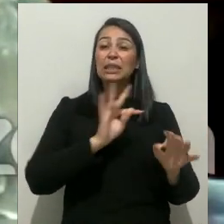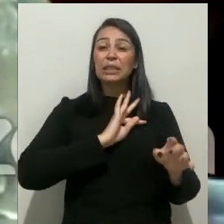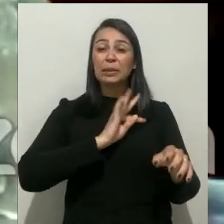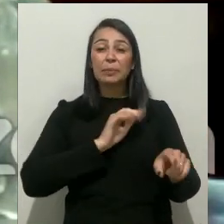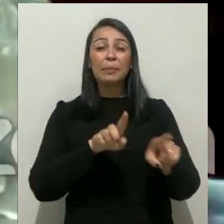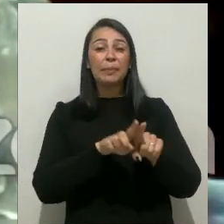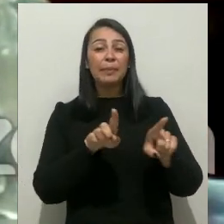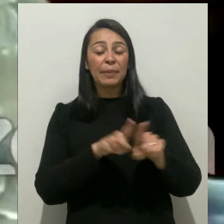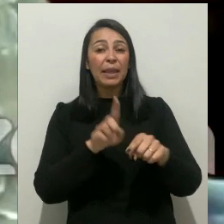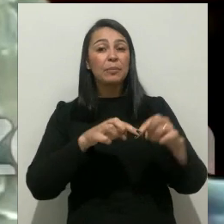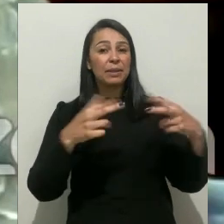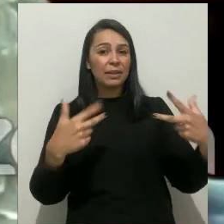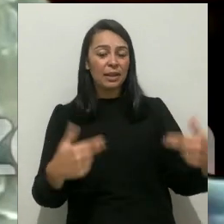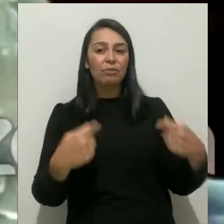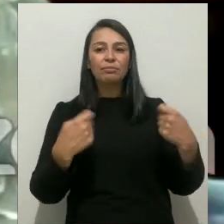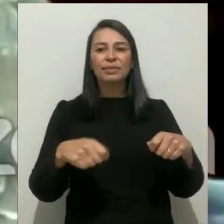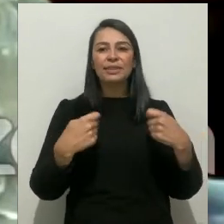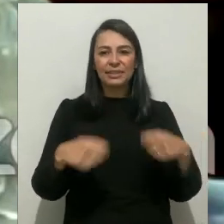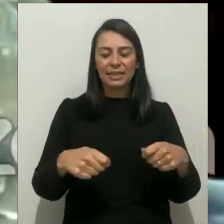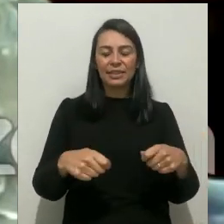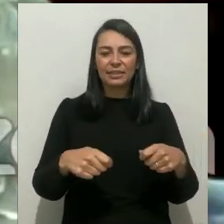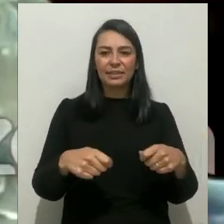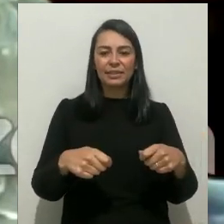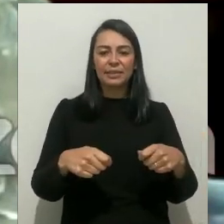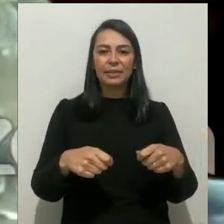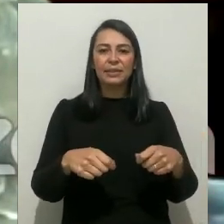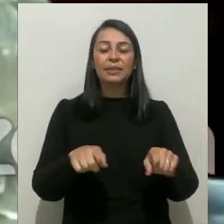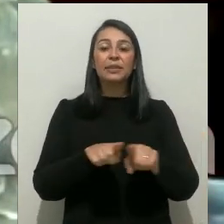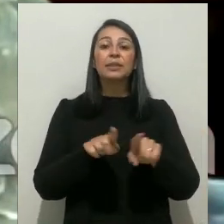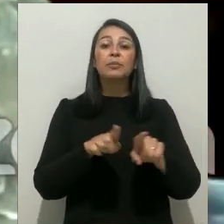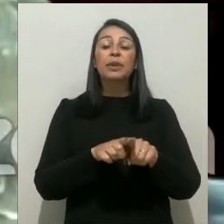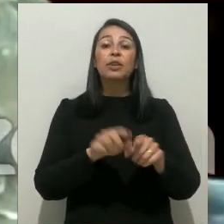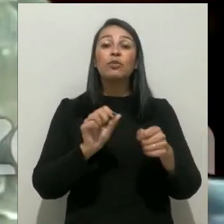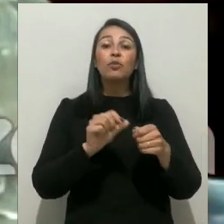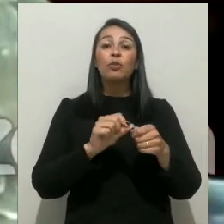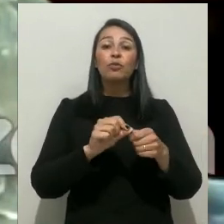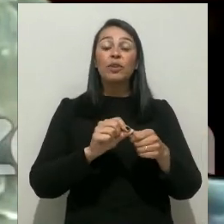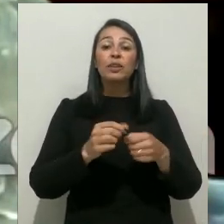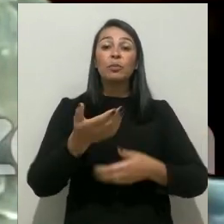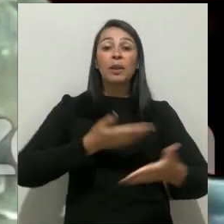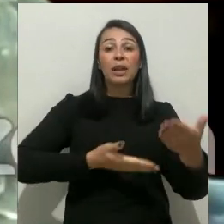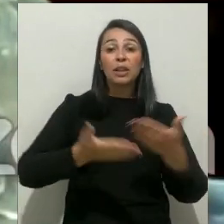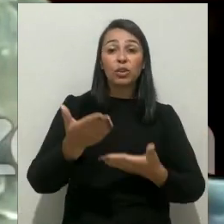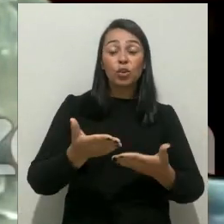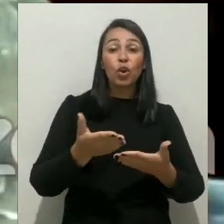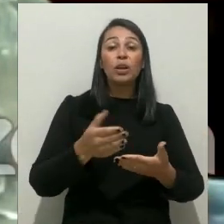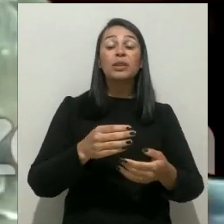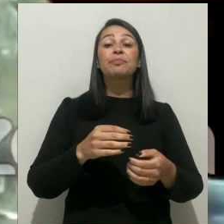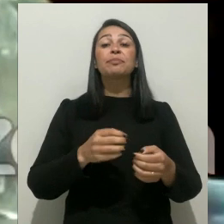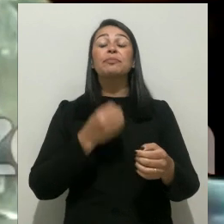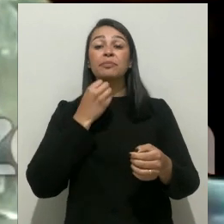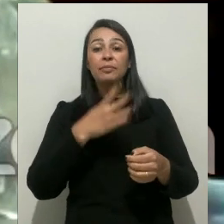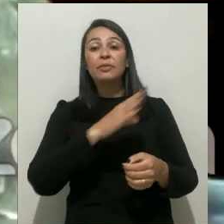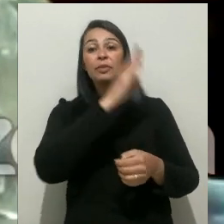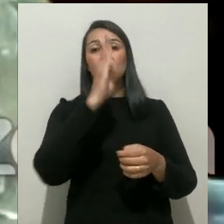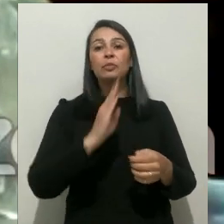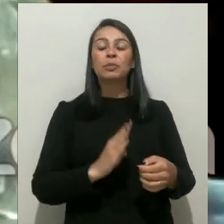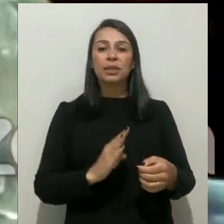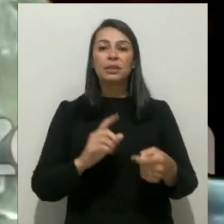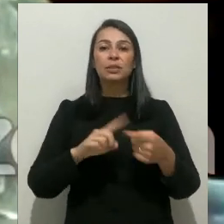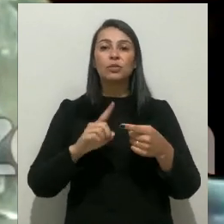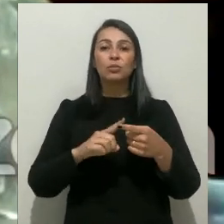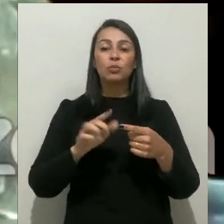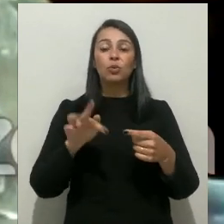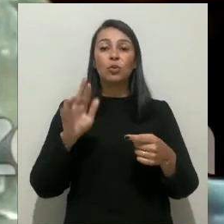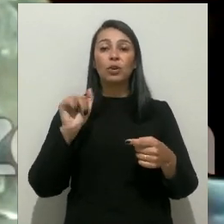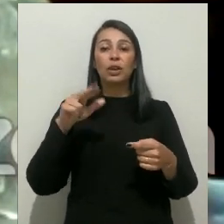achava. Além da vantagem oferecida na ocasião pelo câmbio de moedas, inteiramente favorável ao Brasil, visto ter o